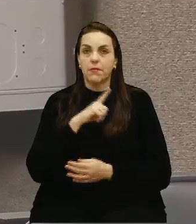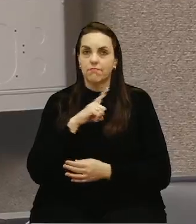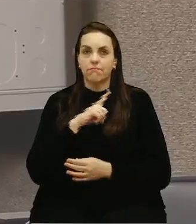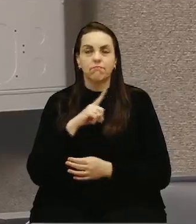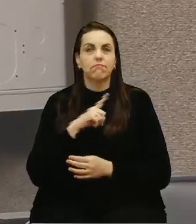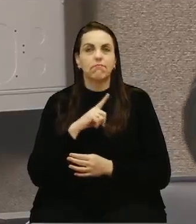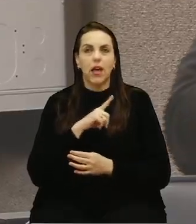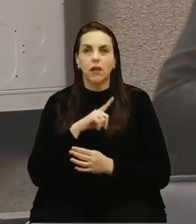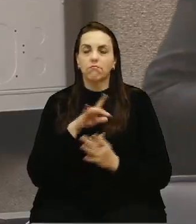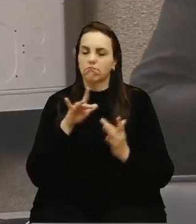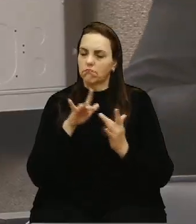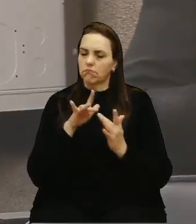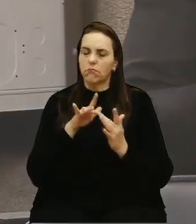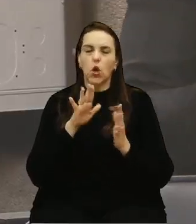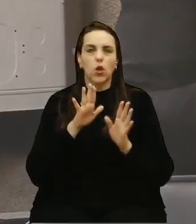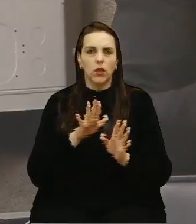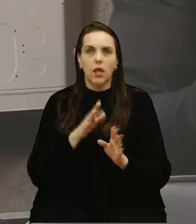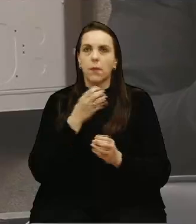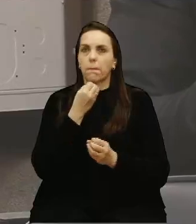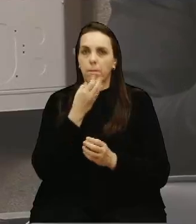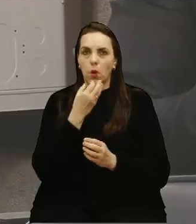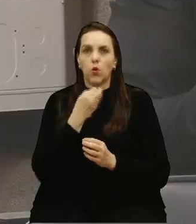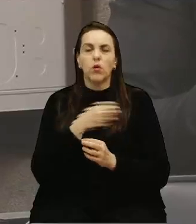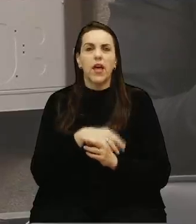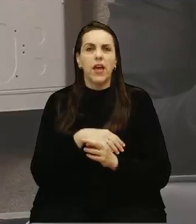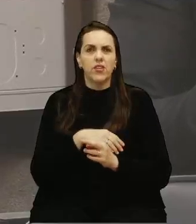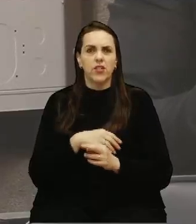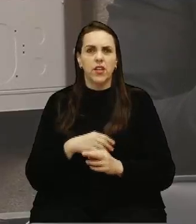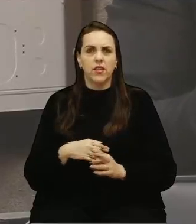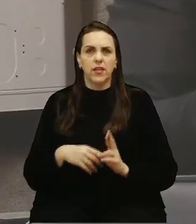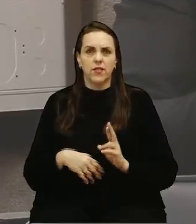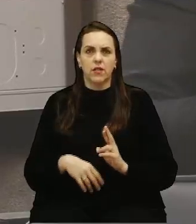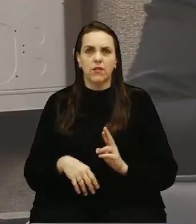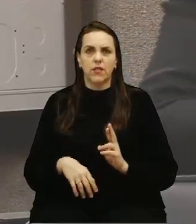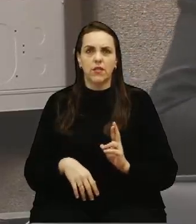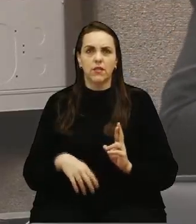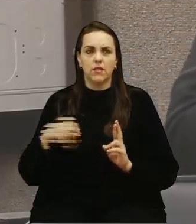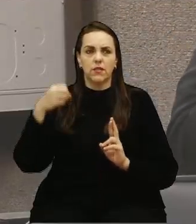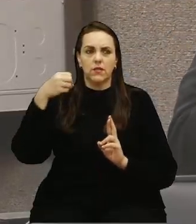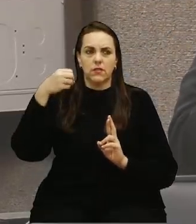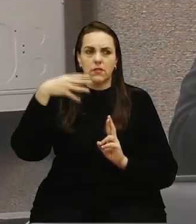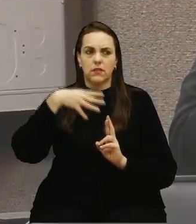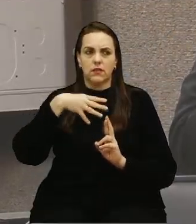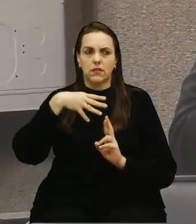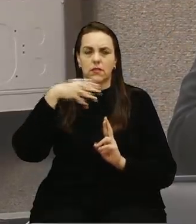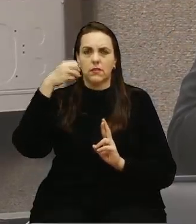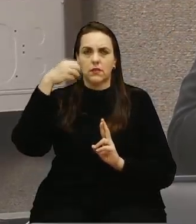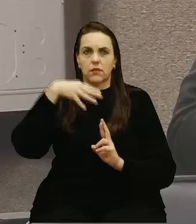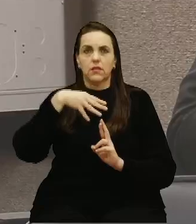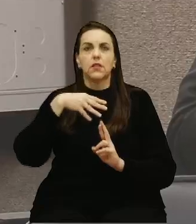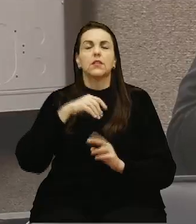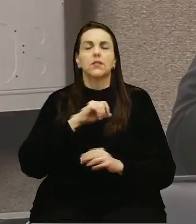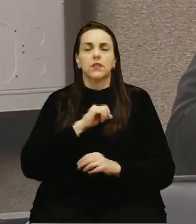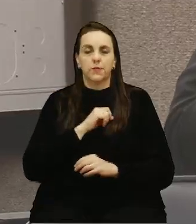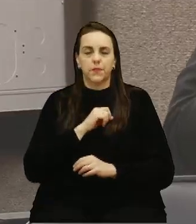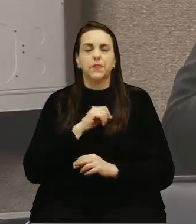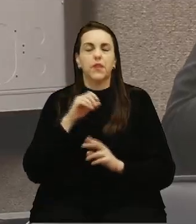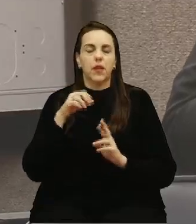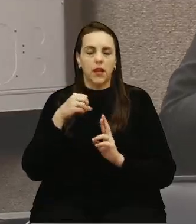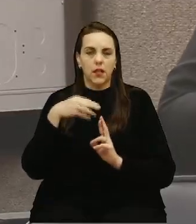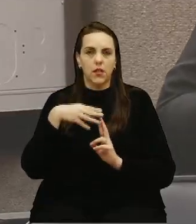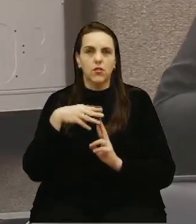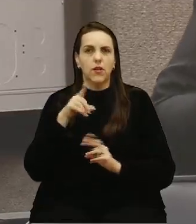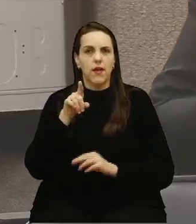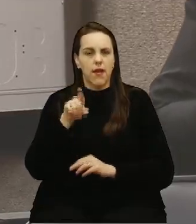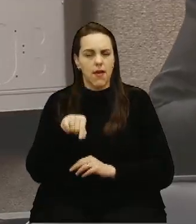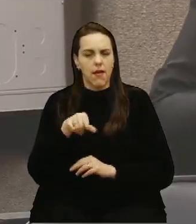muito bom com o pessoal da EGED, principalmente com o Rafael. O Rafael auxilia bastante nessas questões